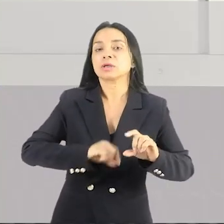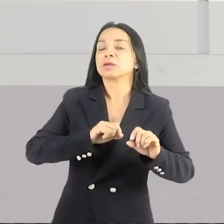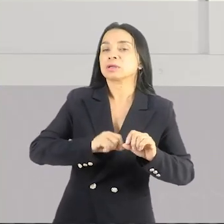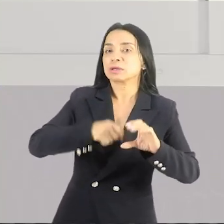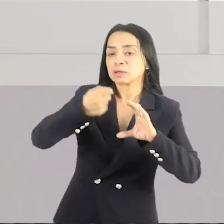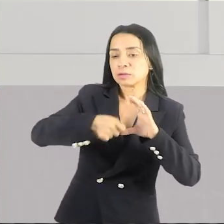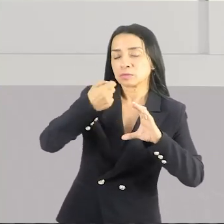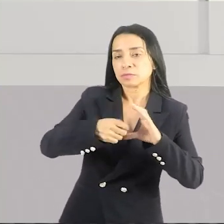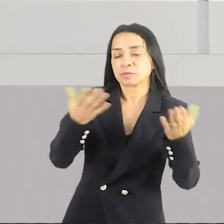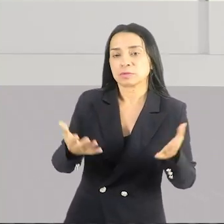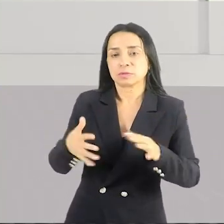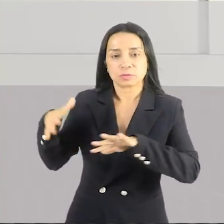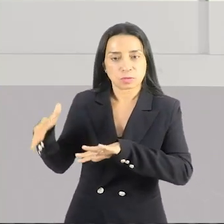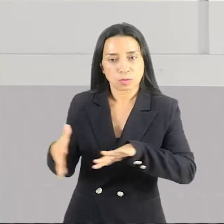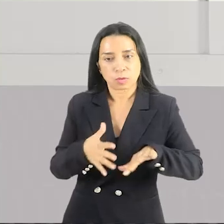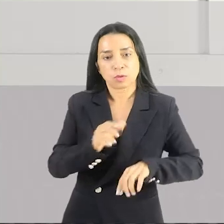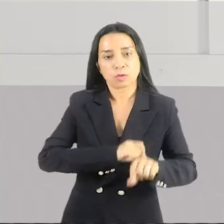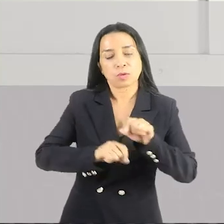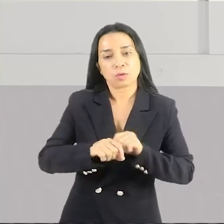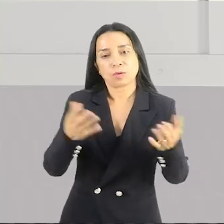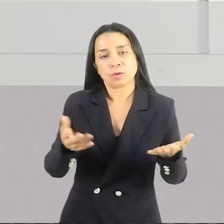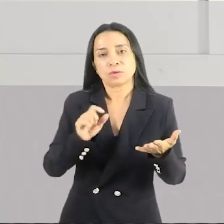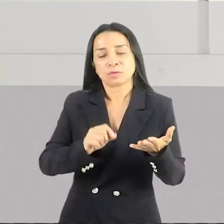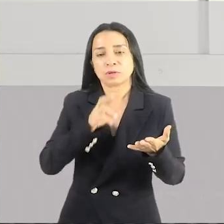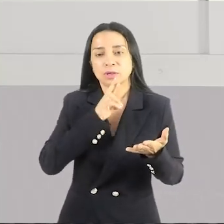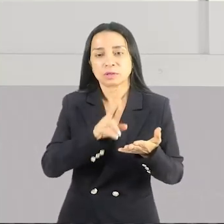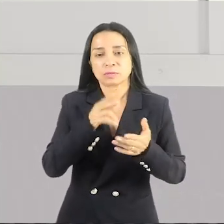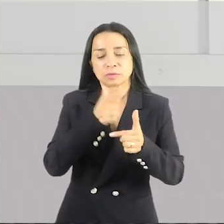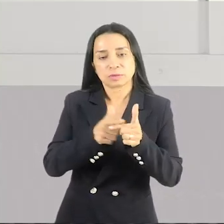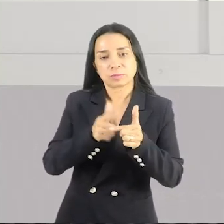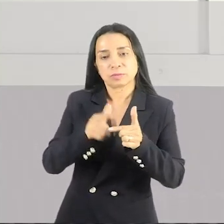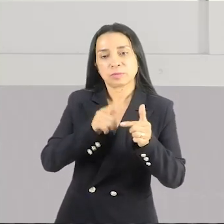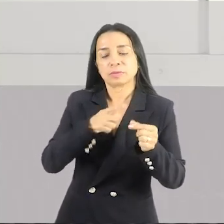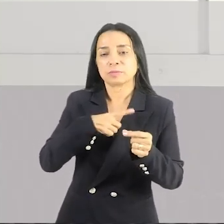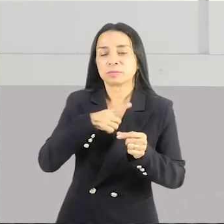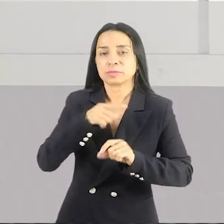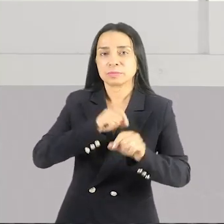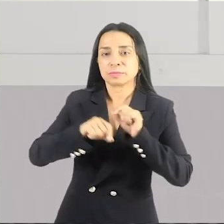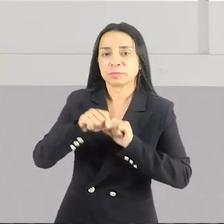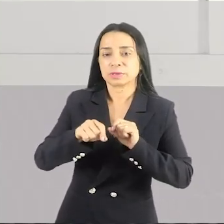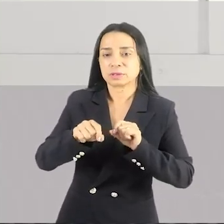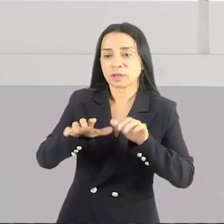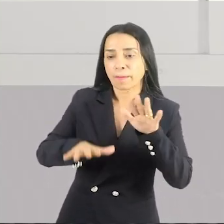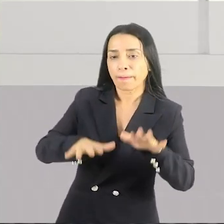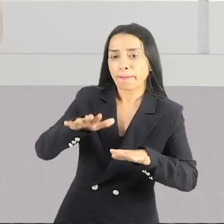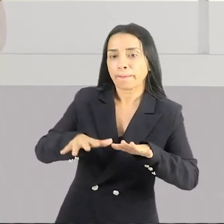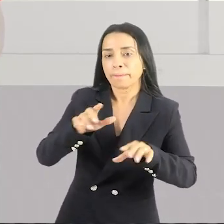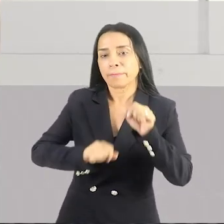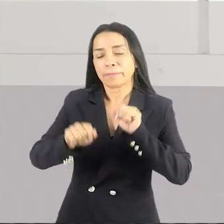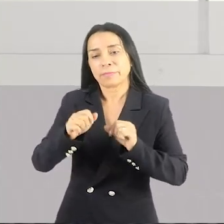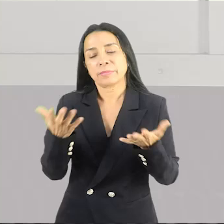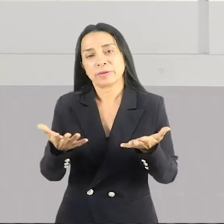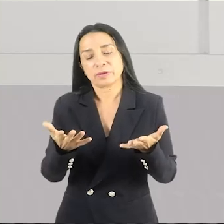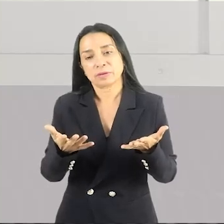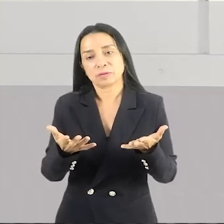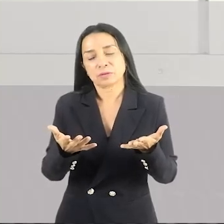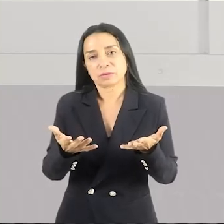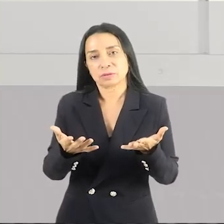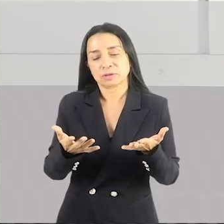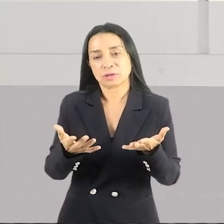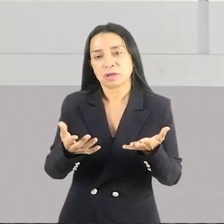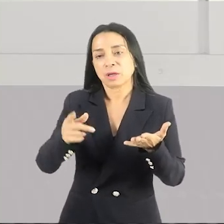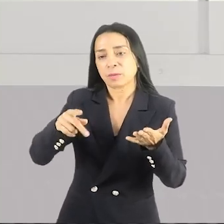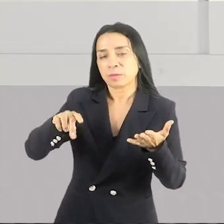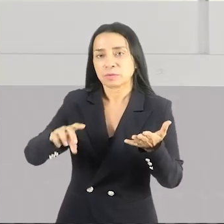envolvendo média aritmética ponderada. Já falamos aqui em vídeos anteriores sobre média aritmética simples